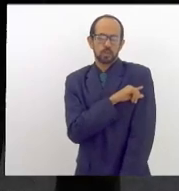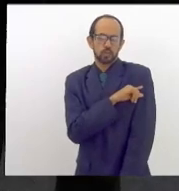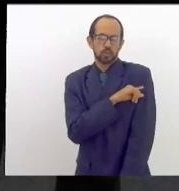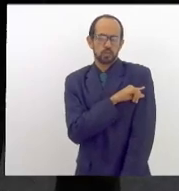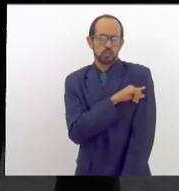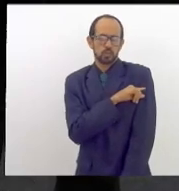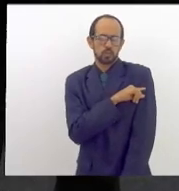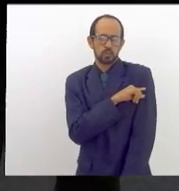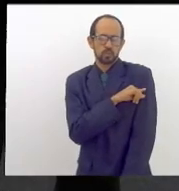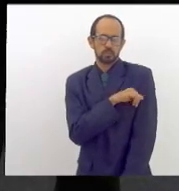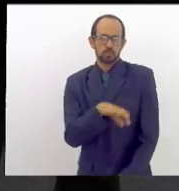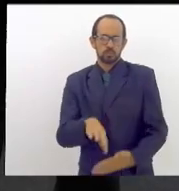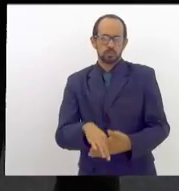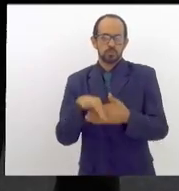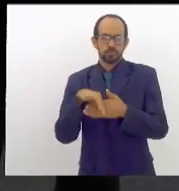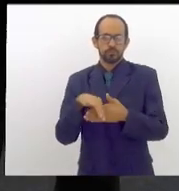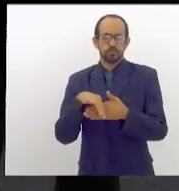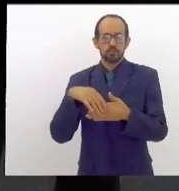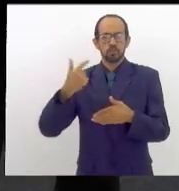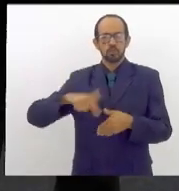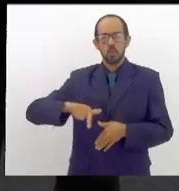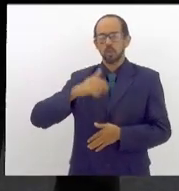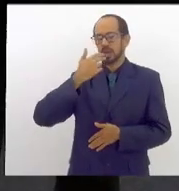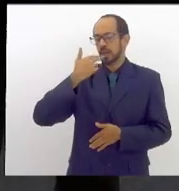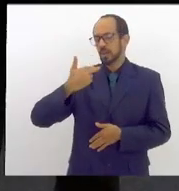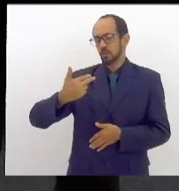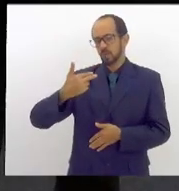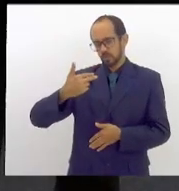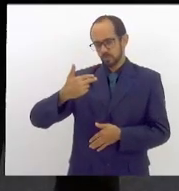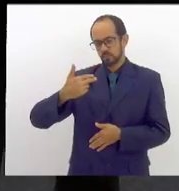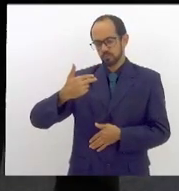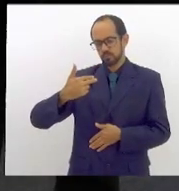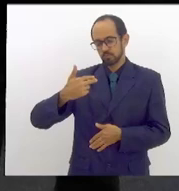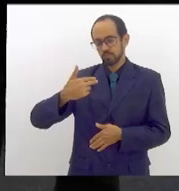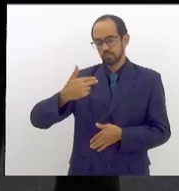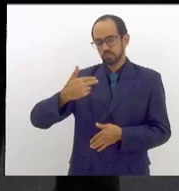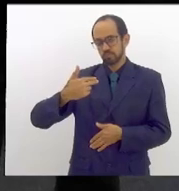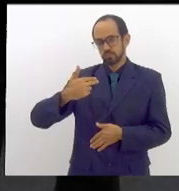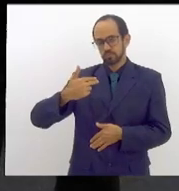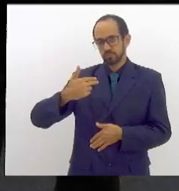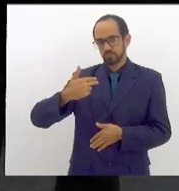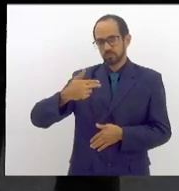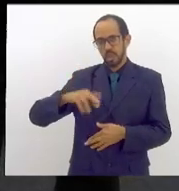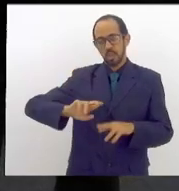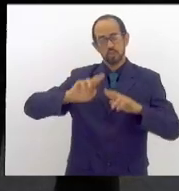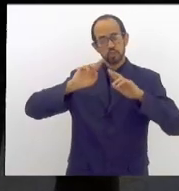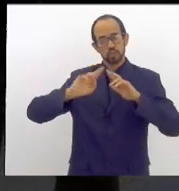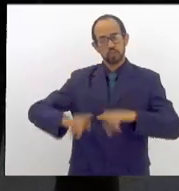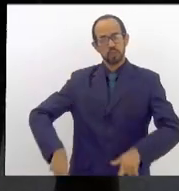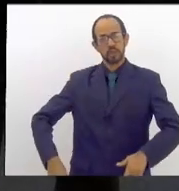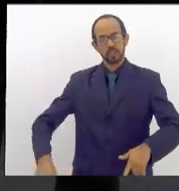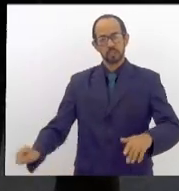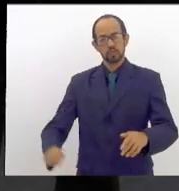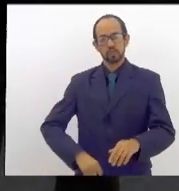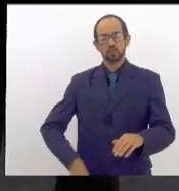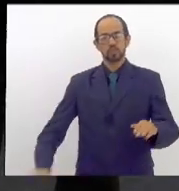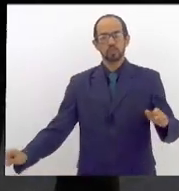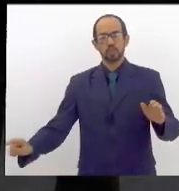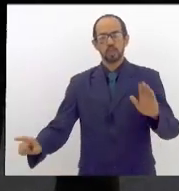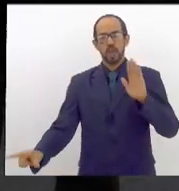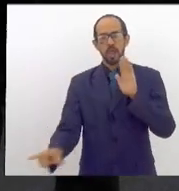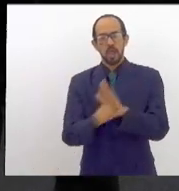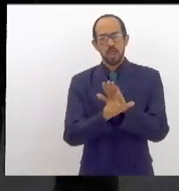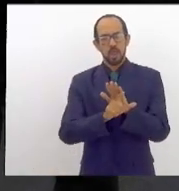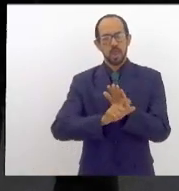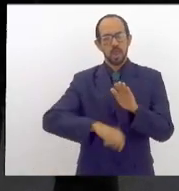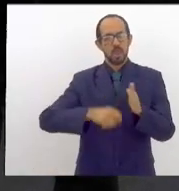em língua estrangeira em língua estrangeira contrariando frontalmente a CLT eu